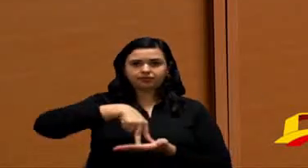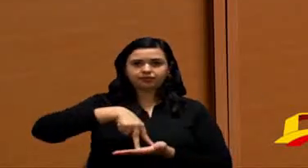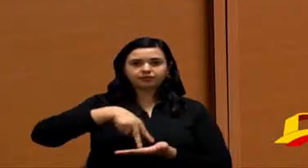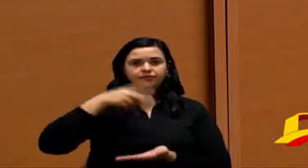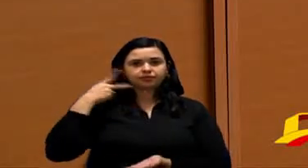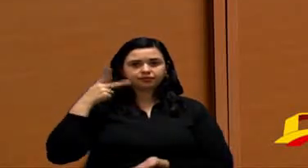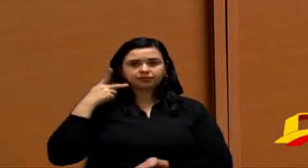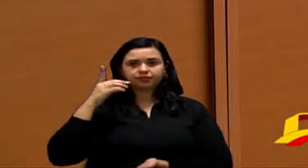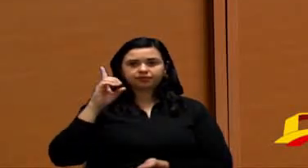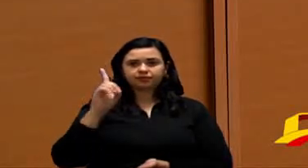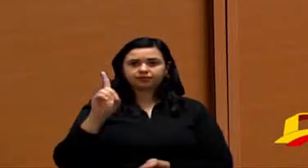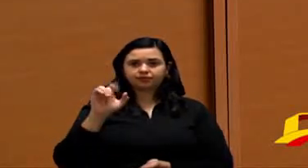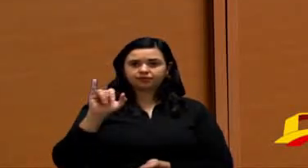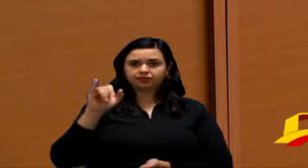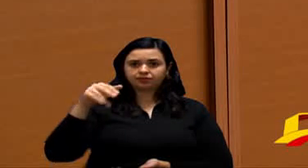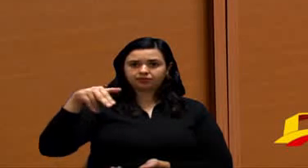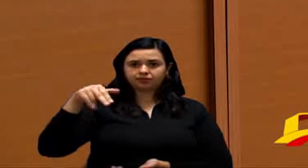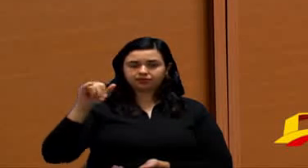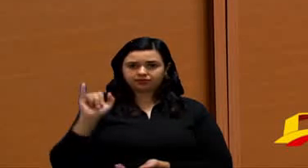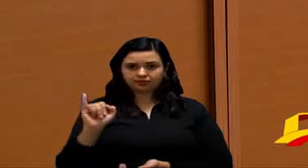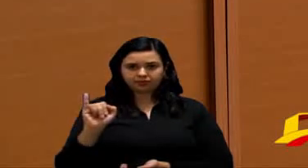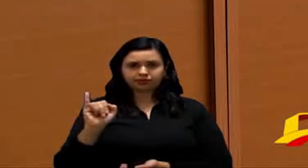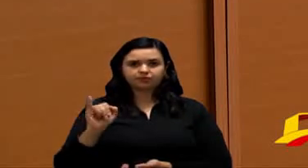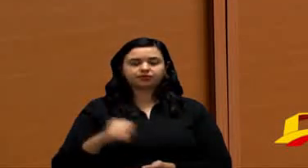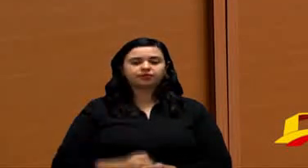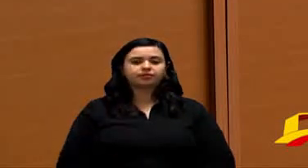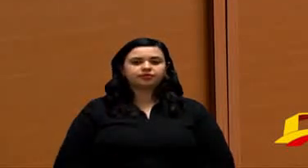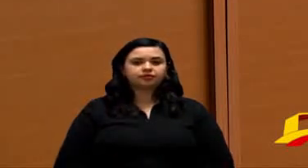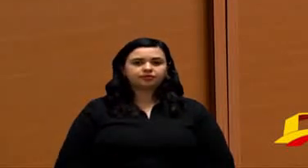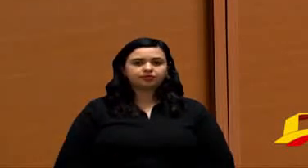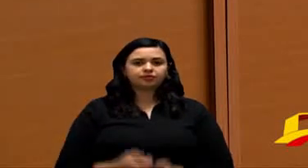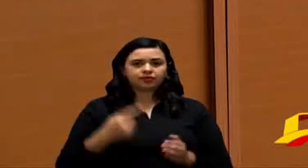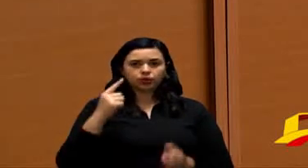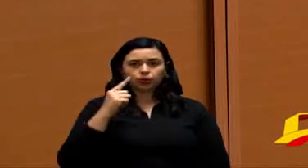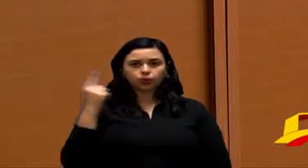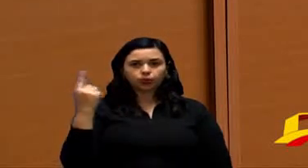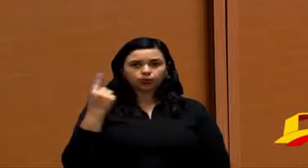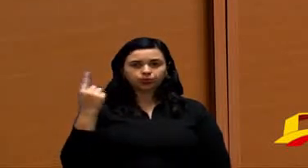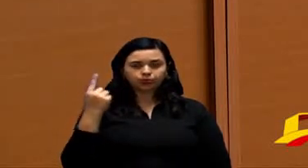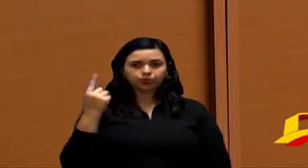Dini autor da primeira homenagem deste dia